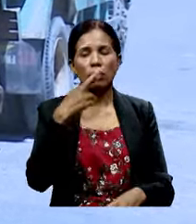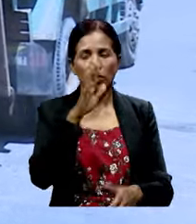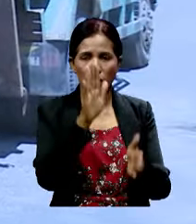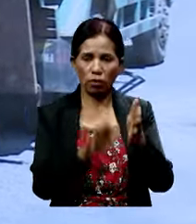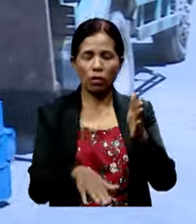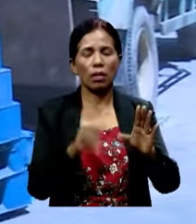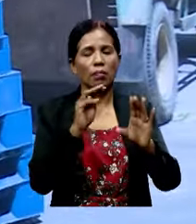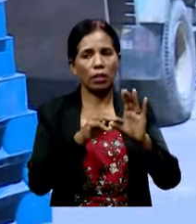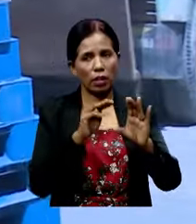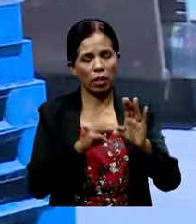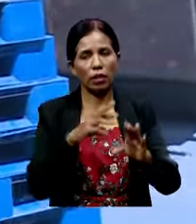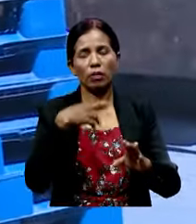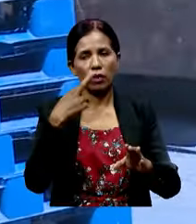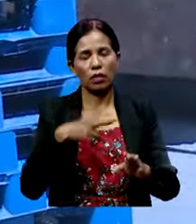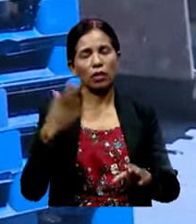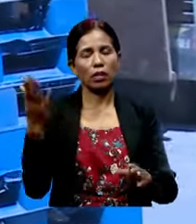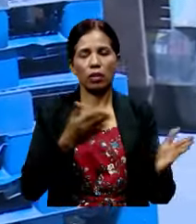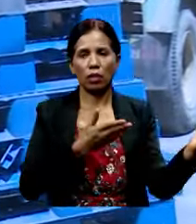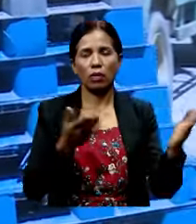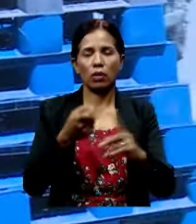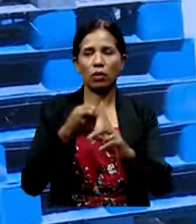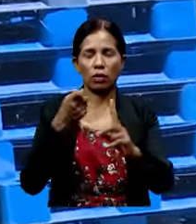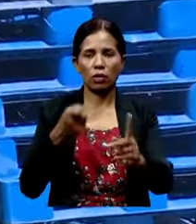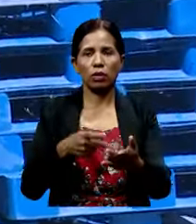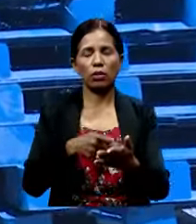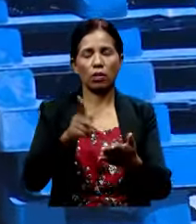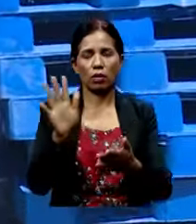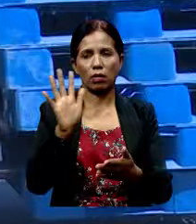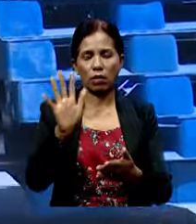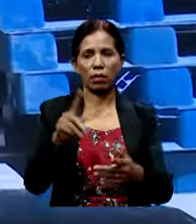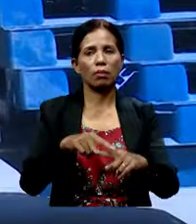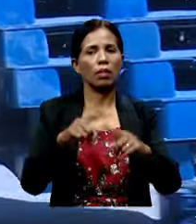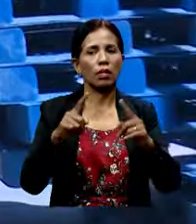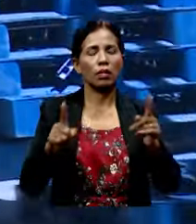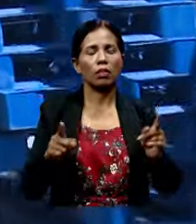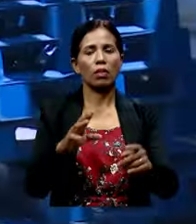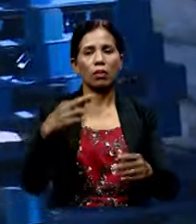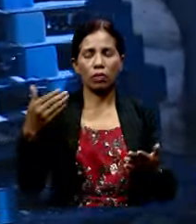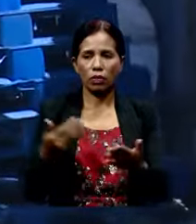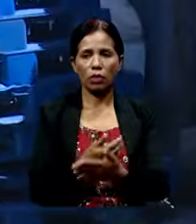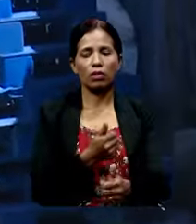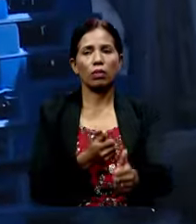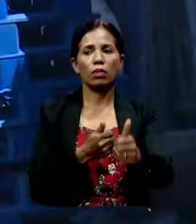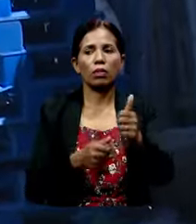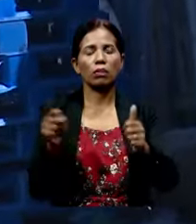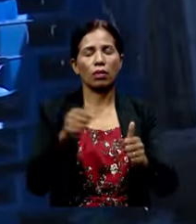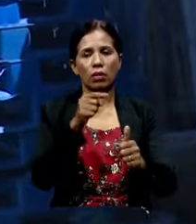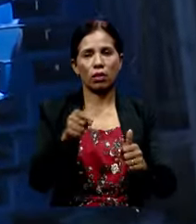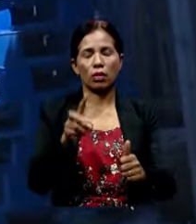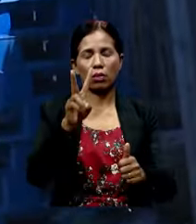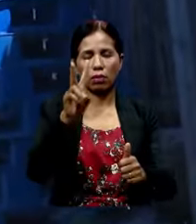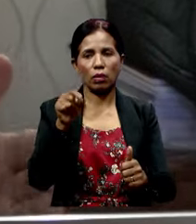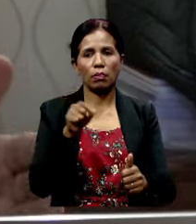mercado, liu ba stock fos nebe importa tuir taxa por cento lima, mas be preço ba stock fon se tuir taxa por cento rua ponto